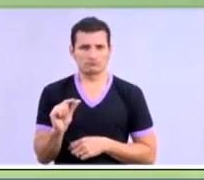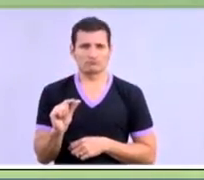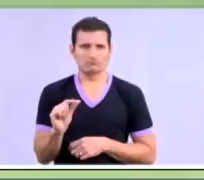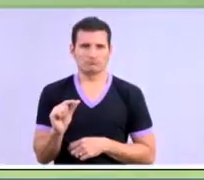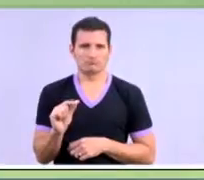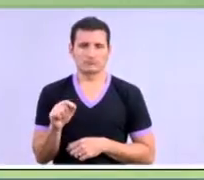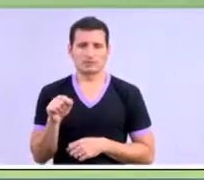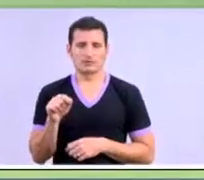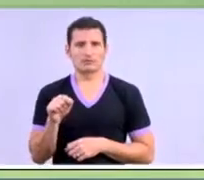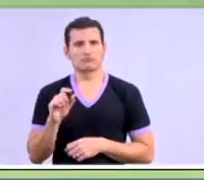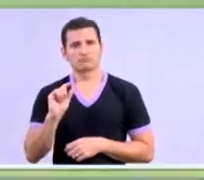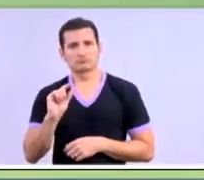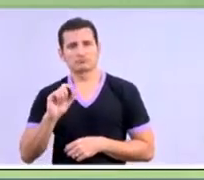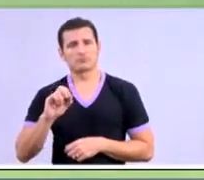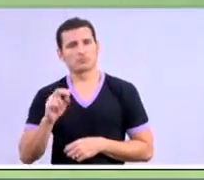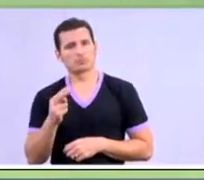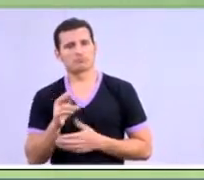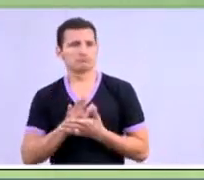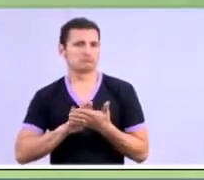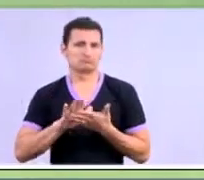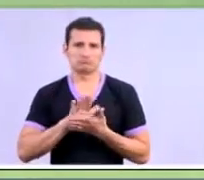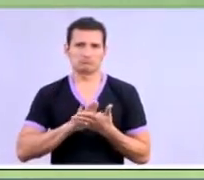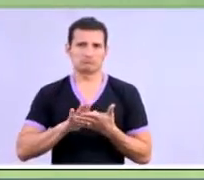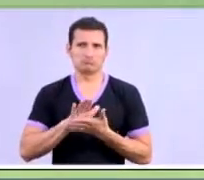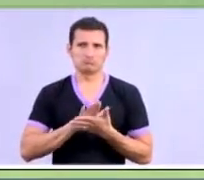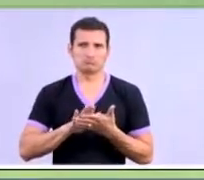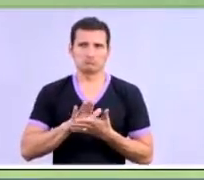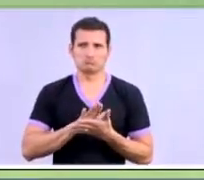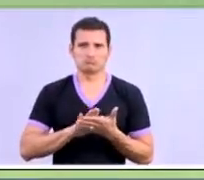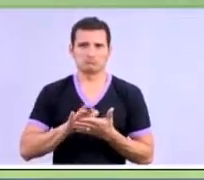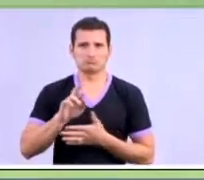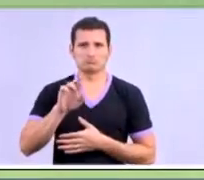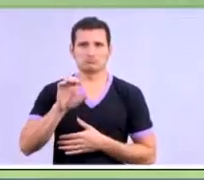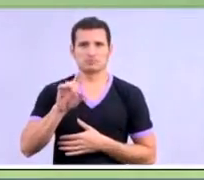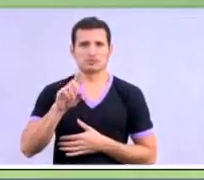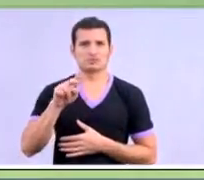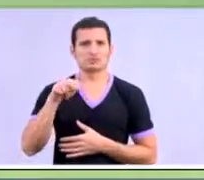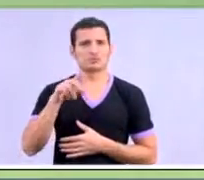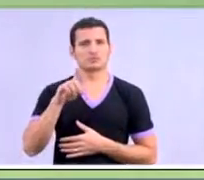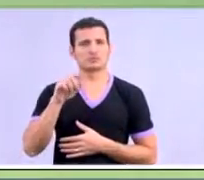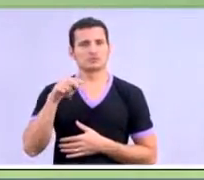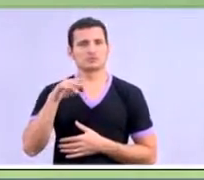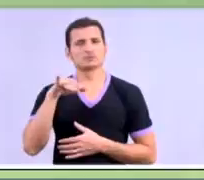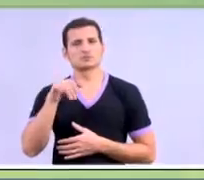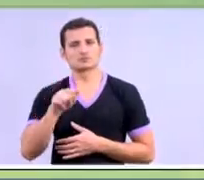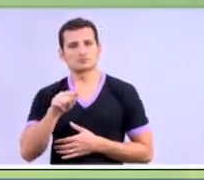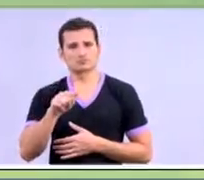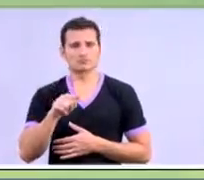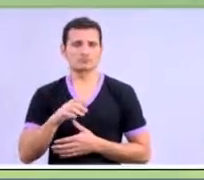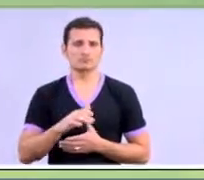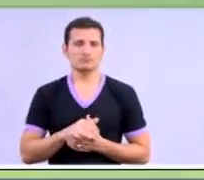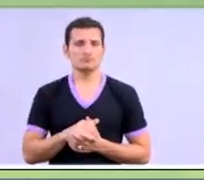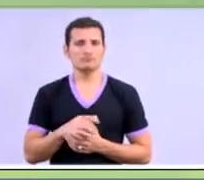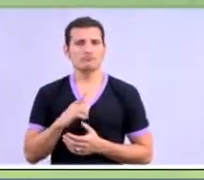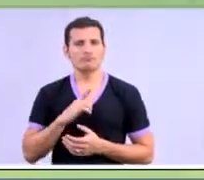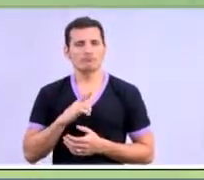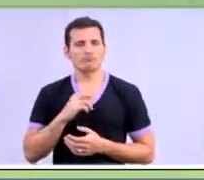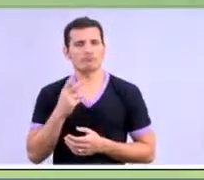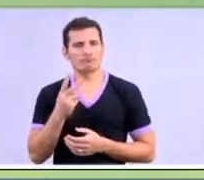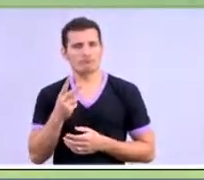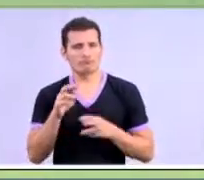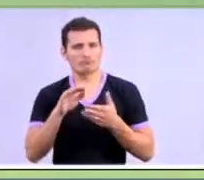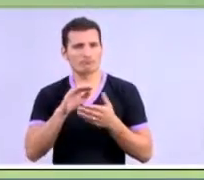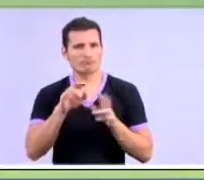pouca ou nenhuma redundância. É pouco provável que alguém aqui tenha um computador, um notebook, por exemplo, com duas fontes, né? Fica pesado e